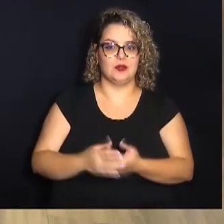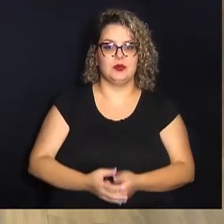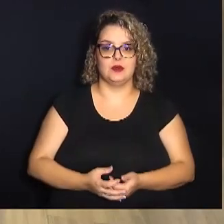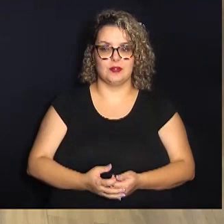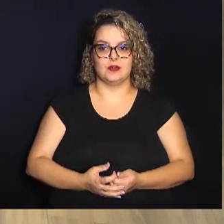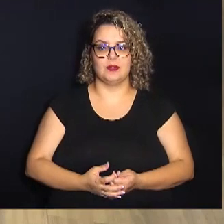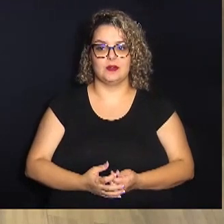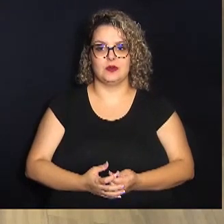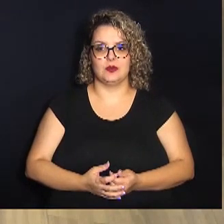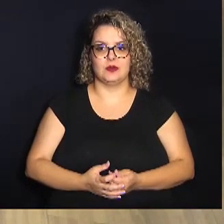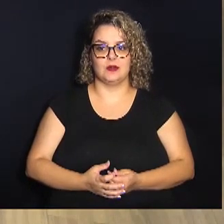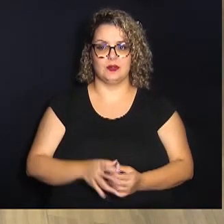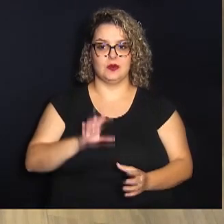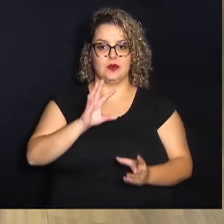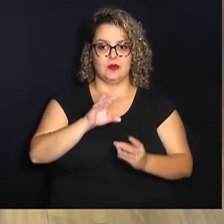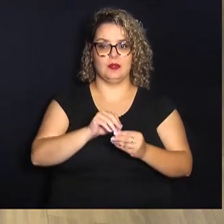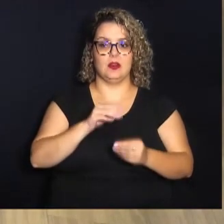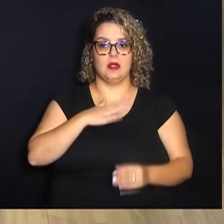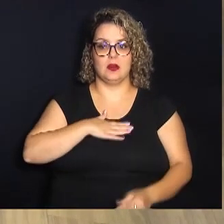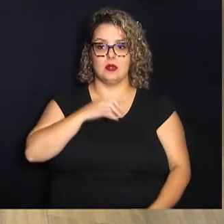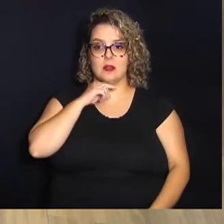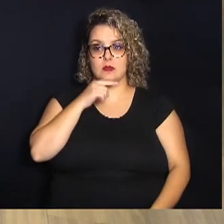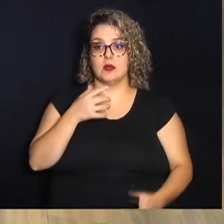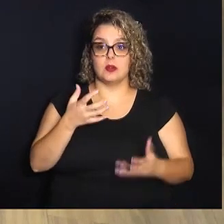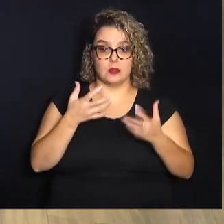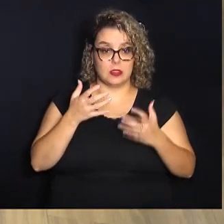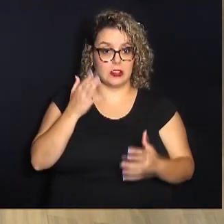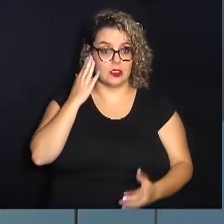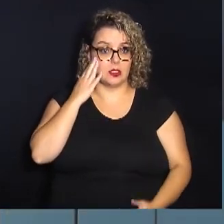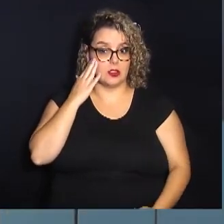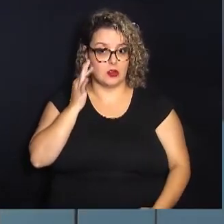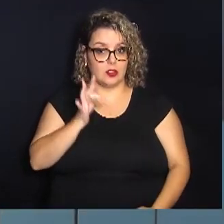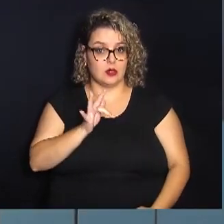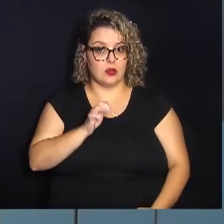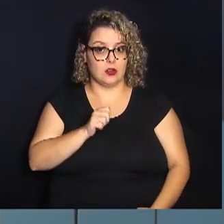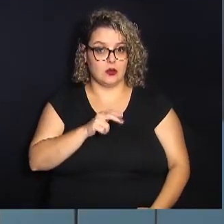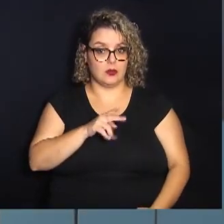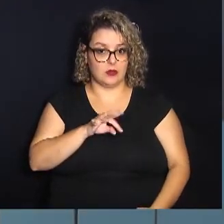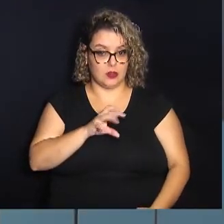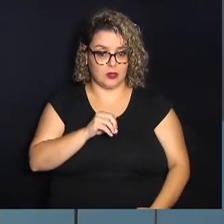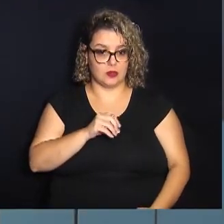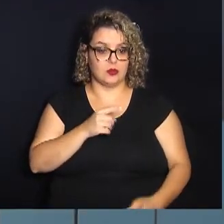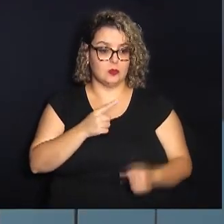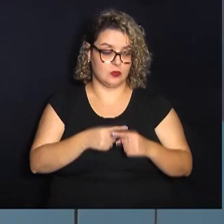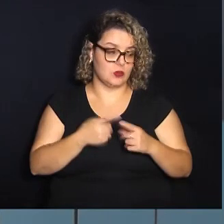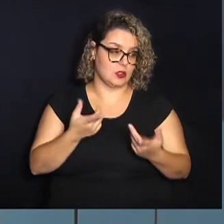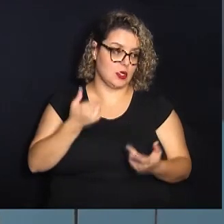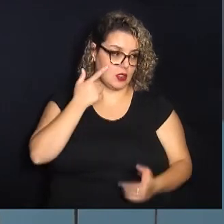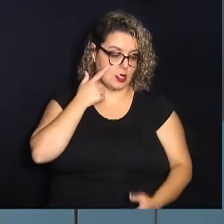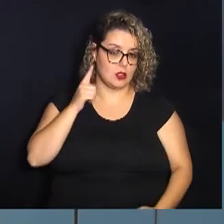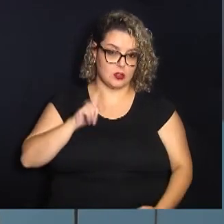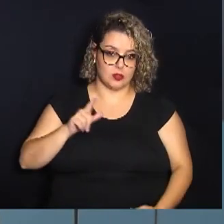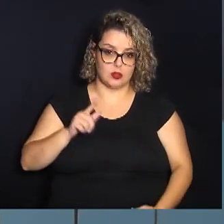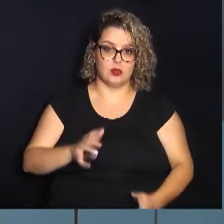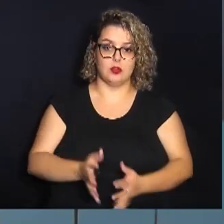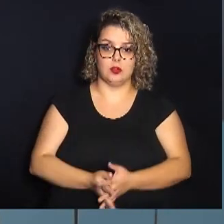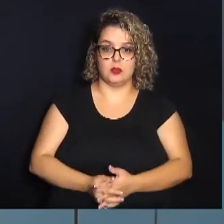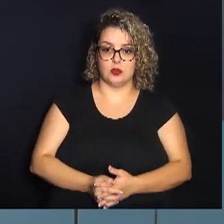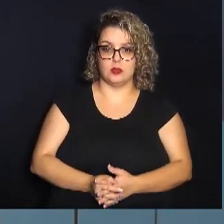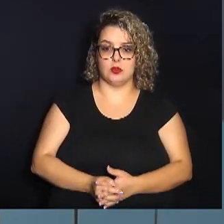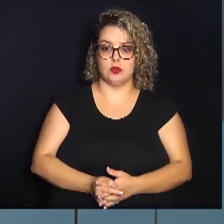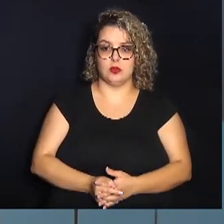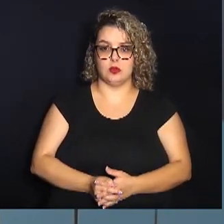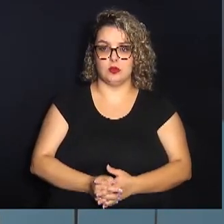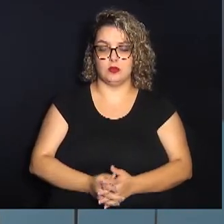concluiu. não concluiu a minha dúvida. Eu gostaria de saber, Fausto, porque assim, é óbvio que a